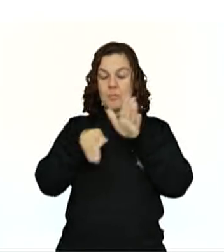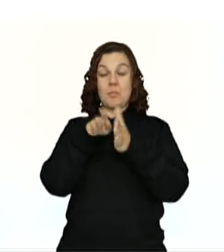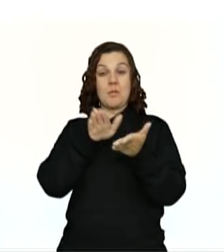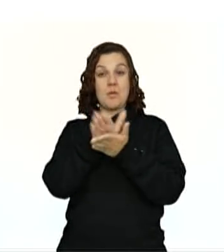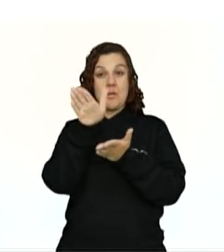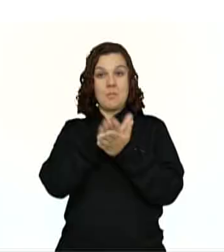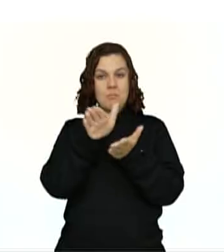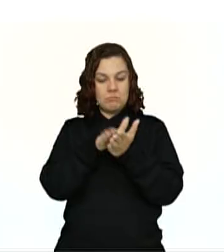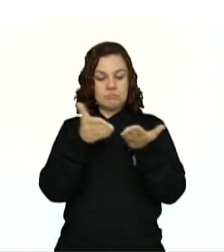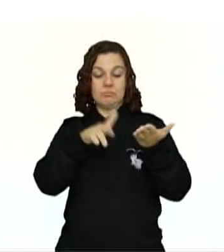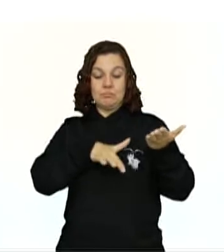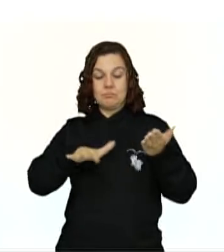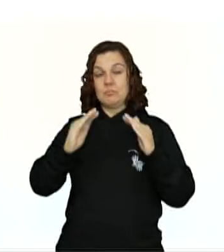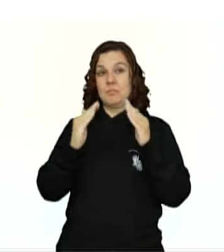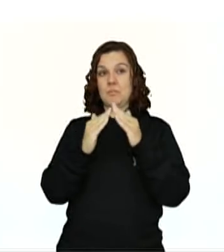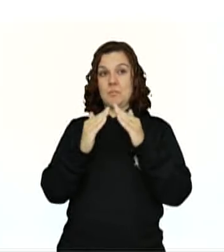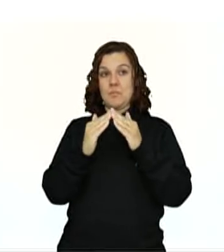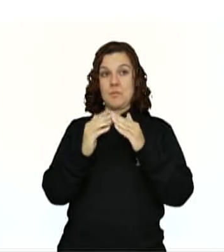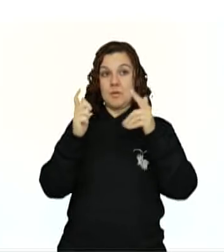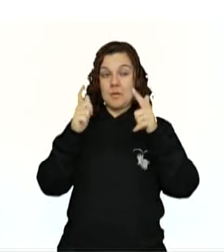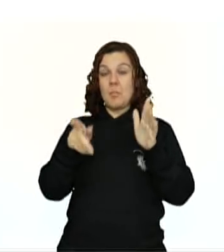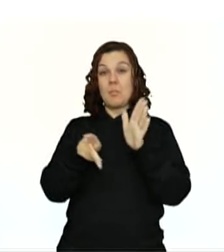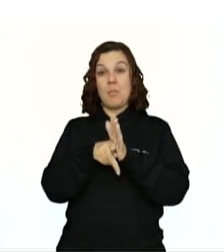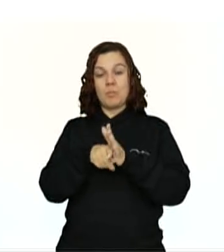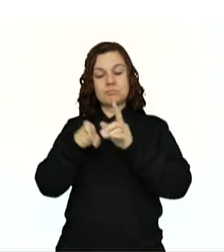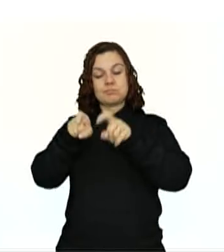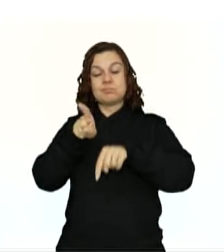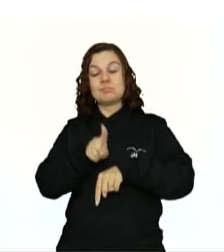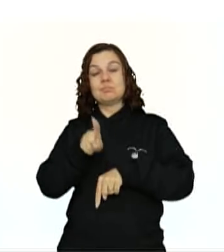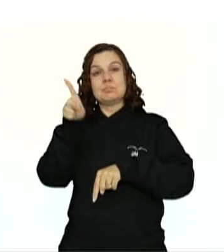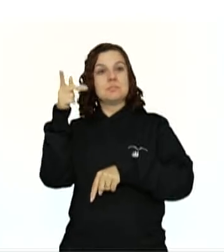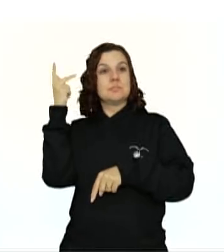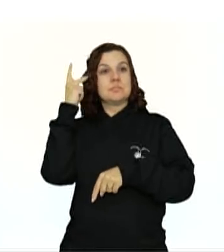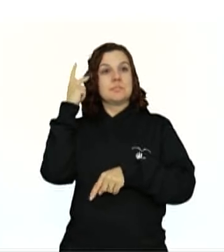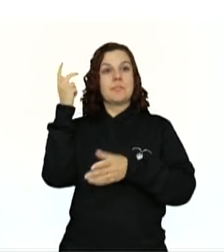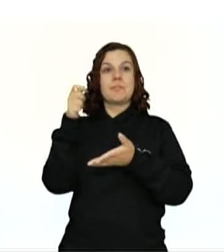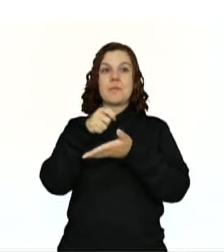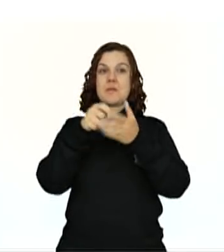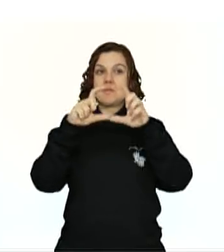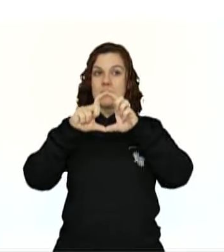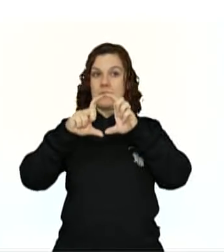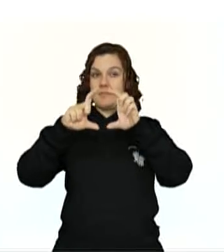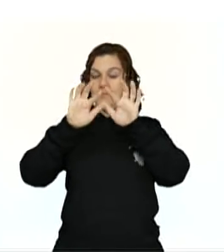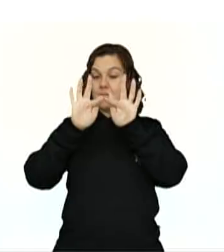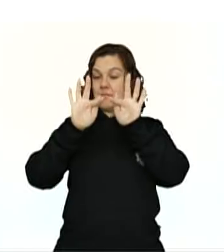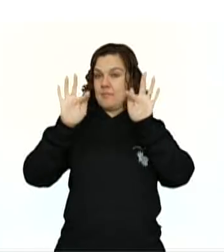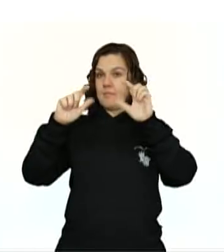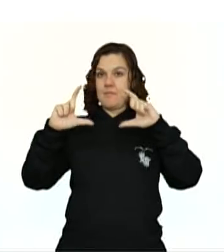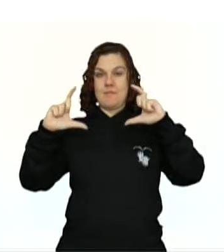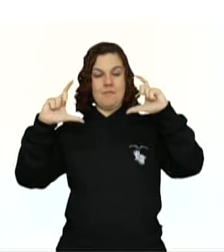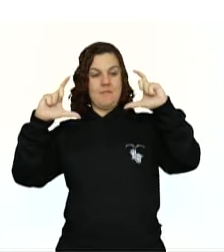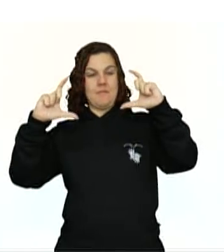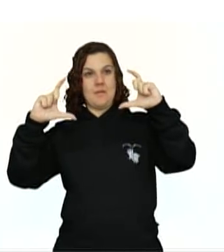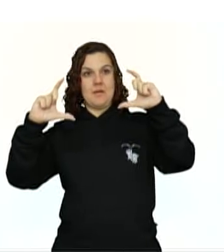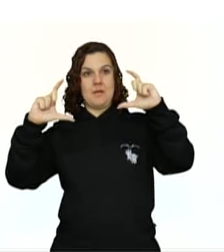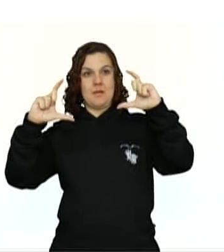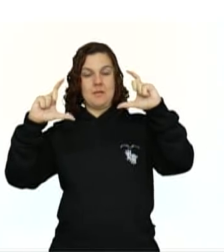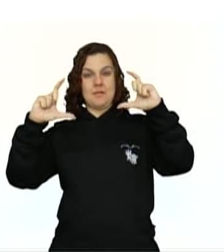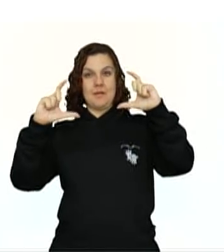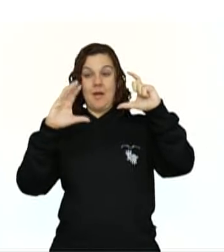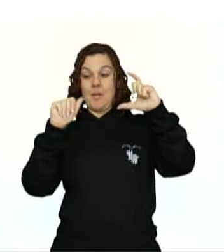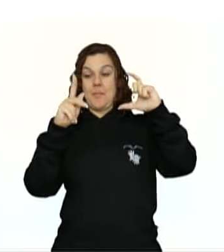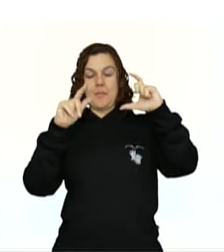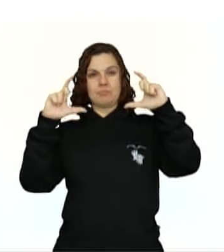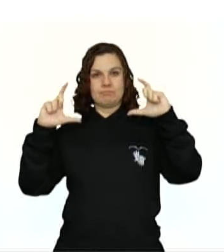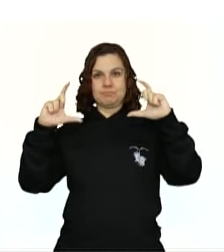impresso de sua região, que fica no interior de São Paulo, e escreveu a seguinte frase como manchete